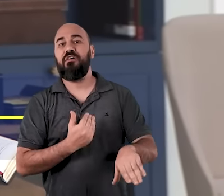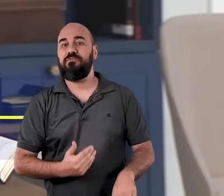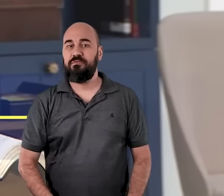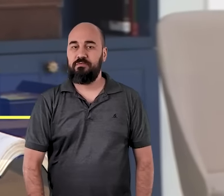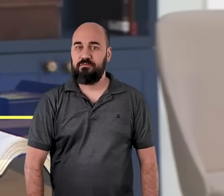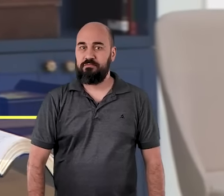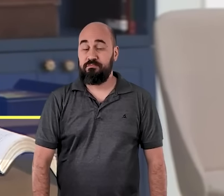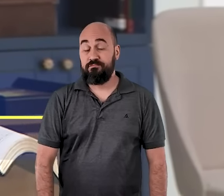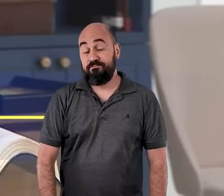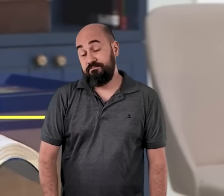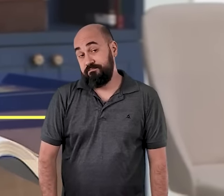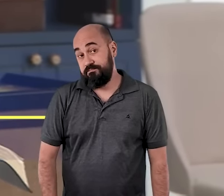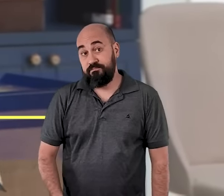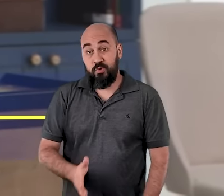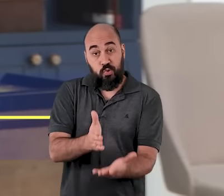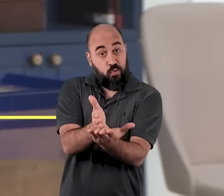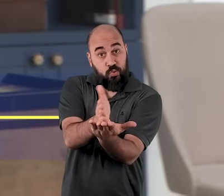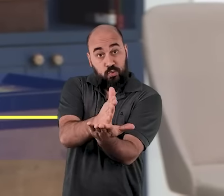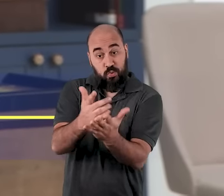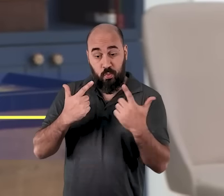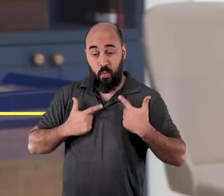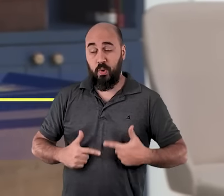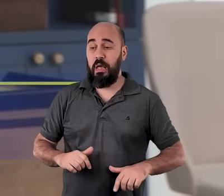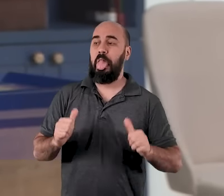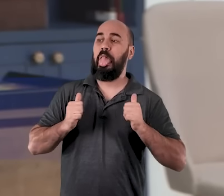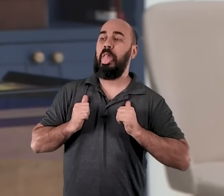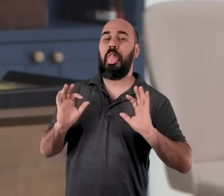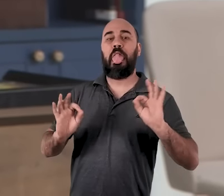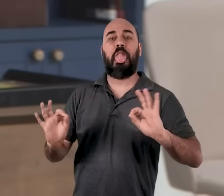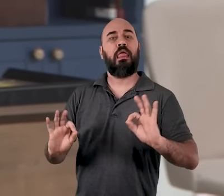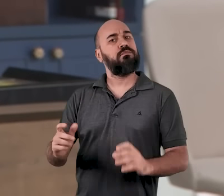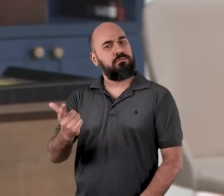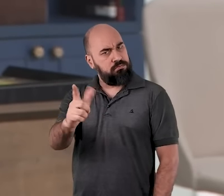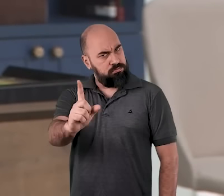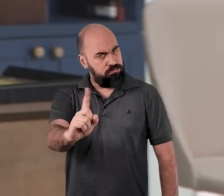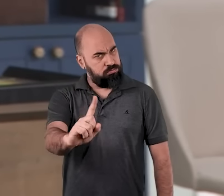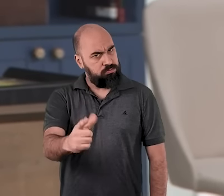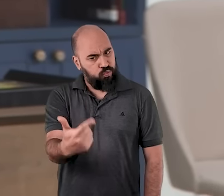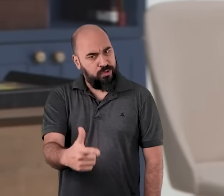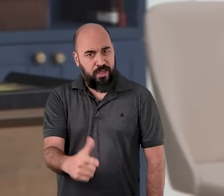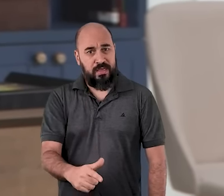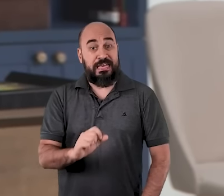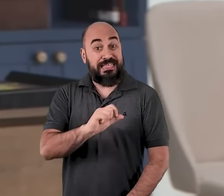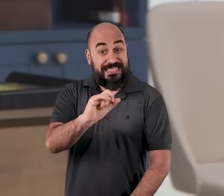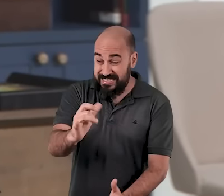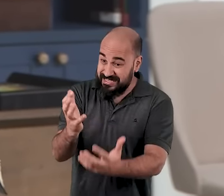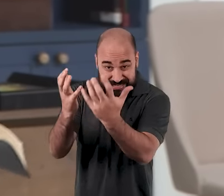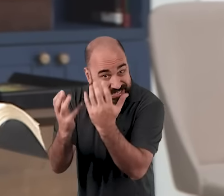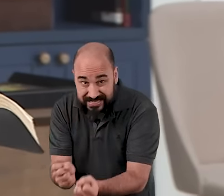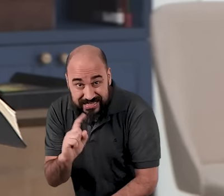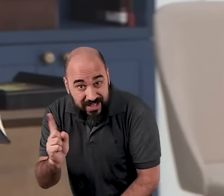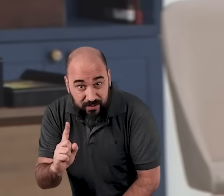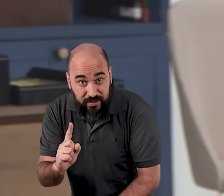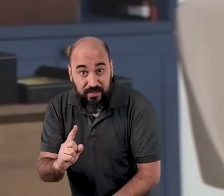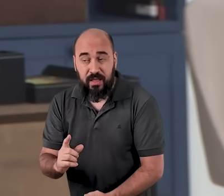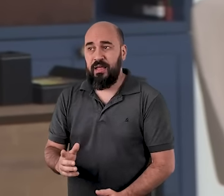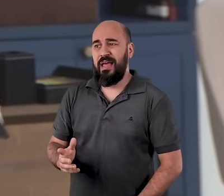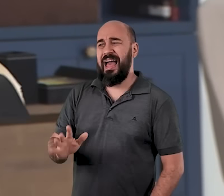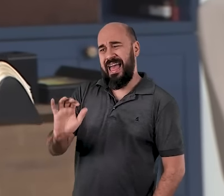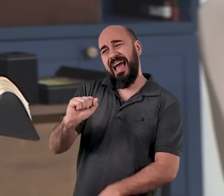espiritual. Significa que quem não aceita, rejeita. Mesmo que